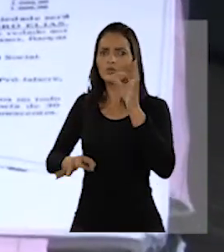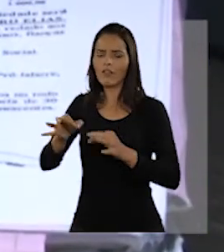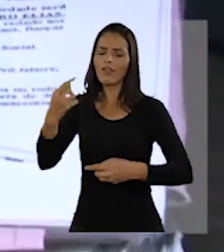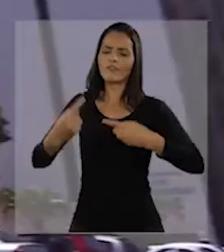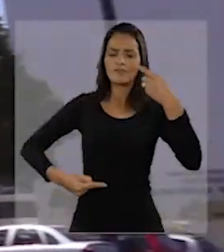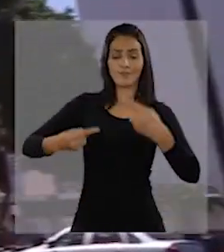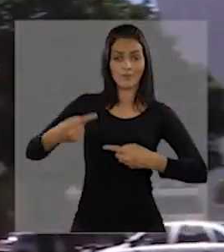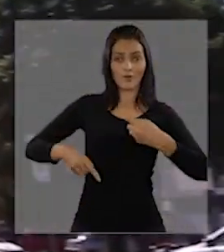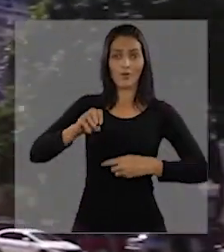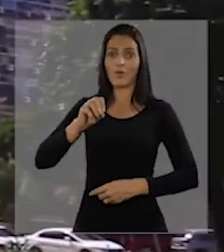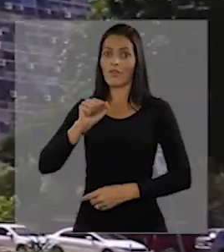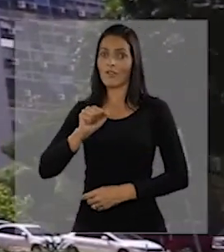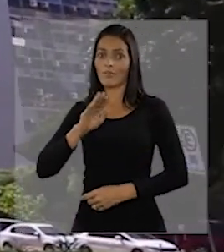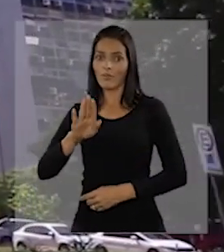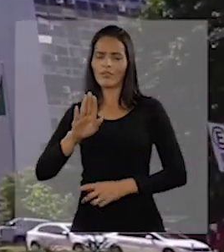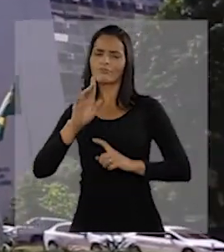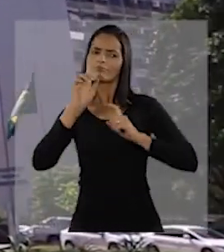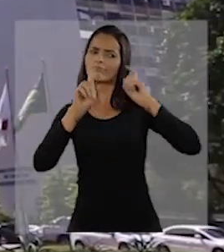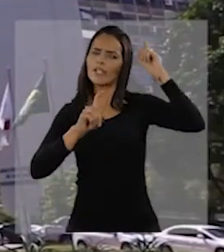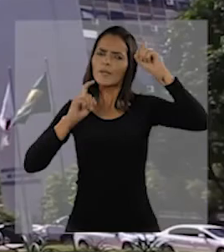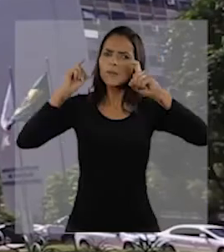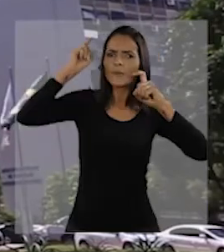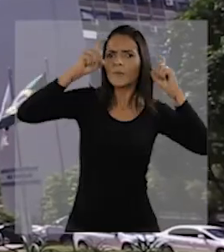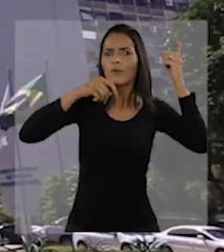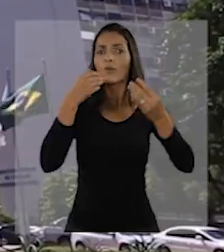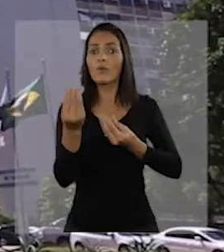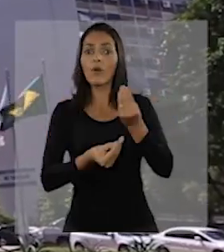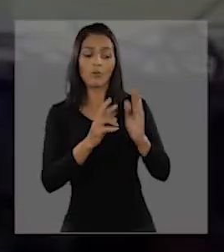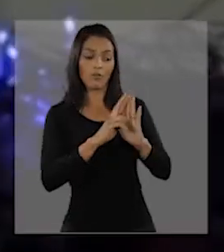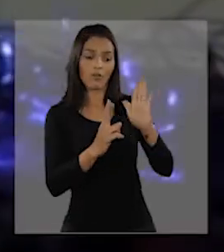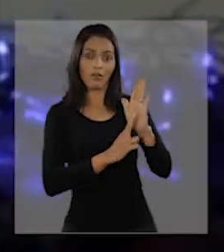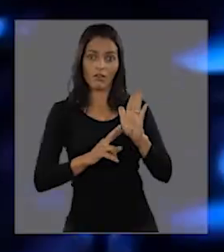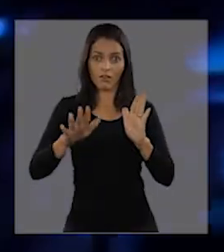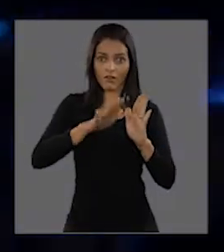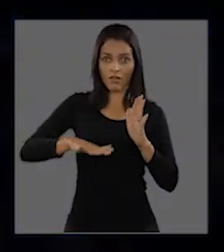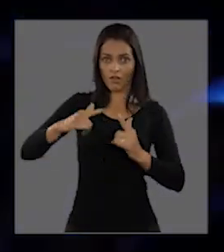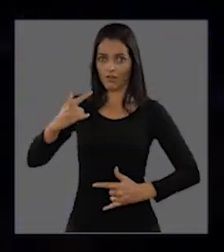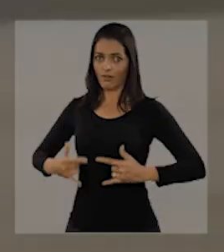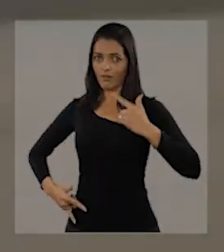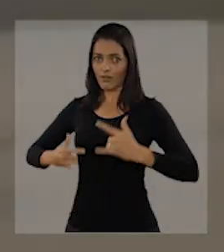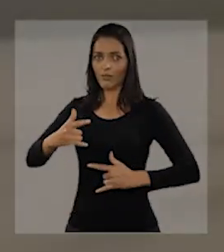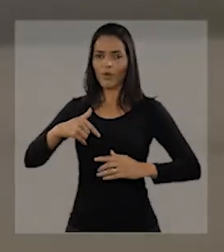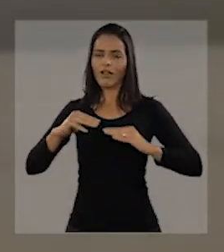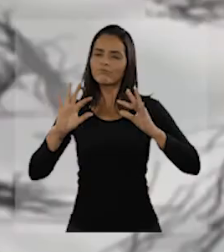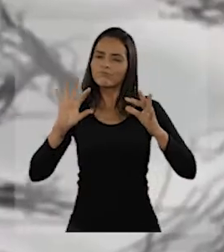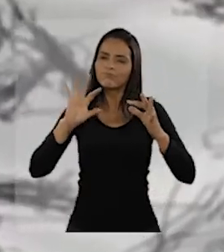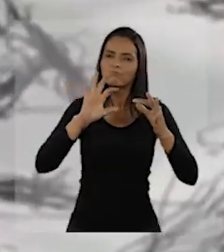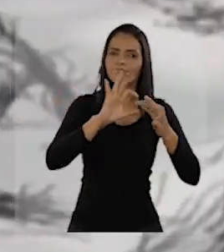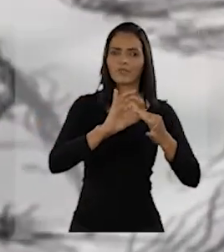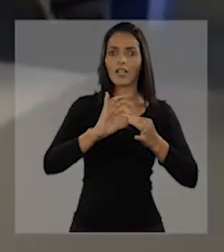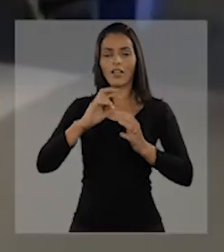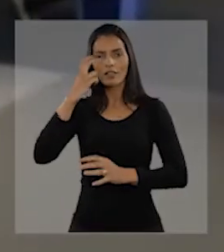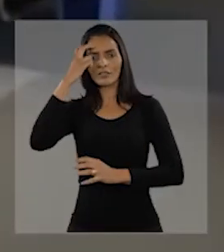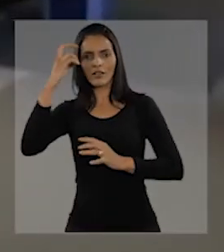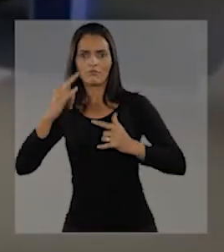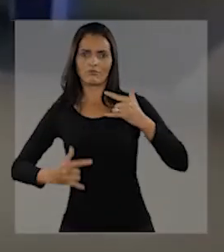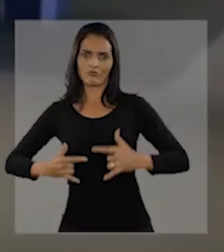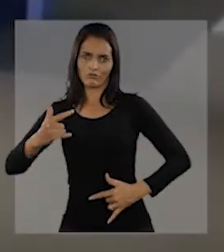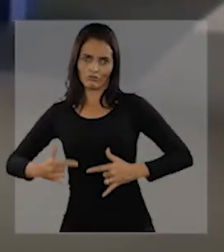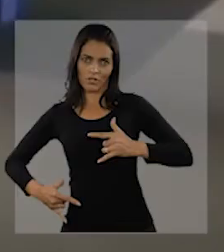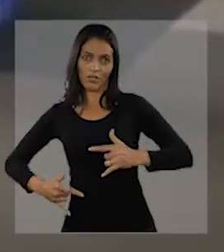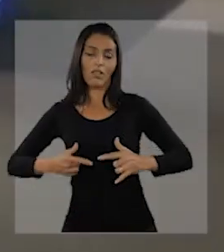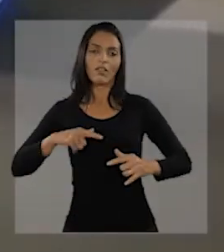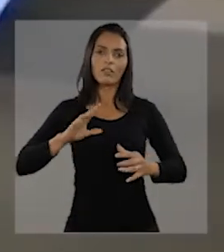mundo jurídico e a Ordem dos Advogados do Brasil está preocupada em regulamentar o assunto para alinhar a